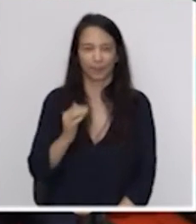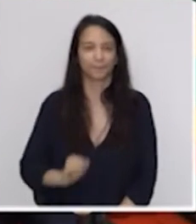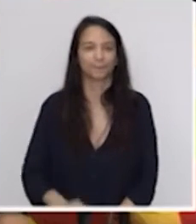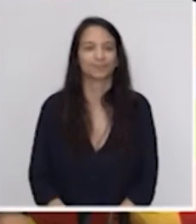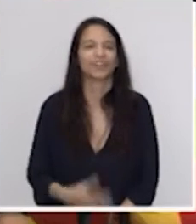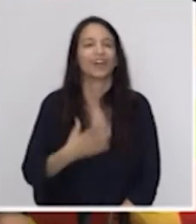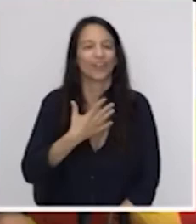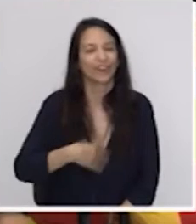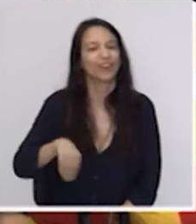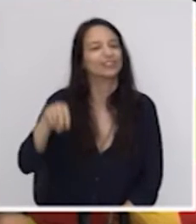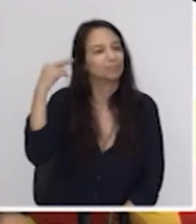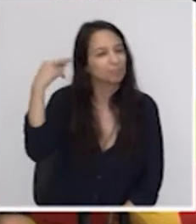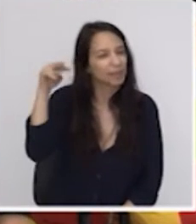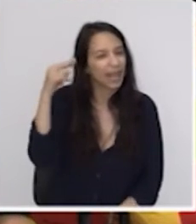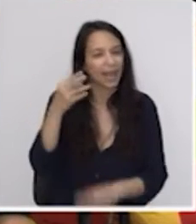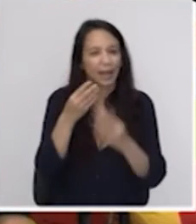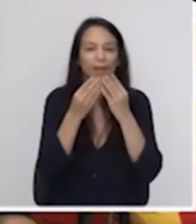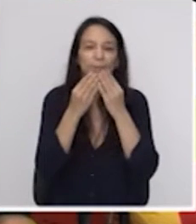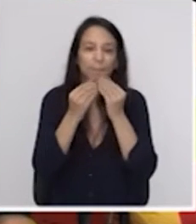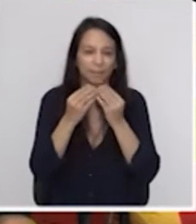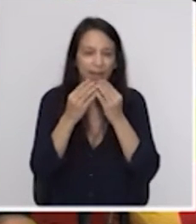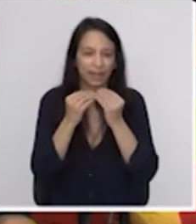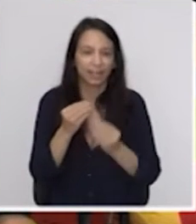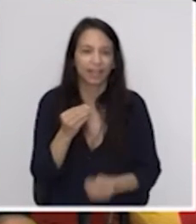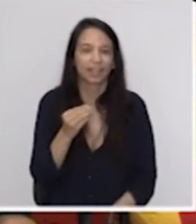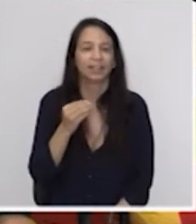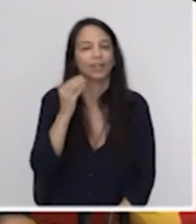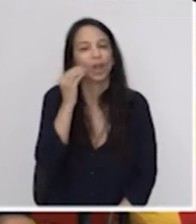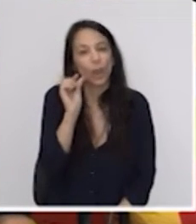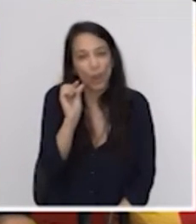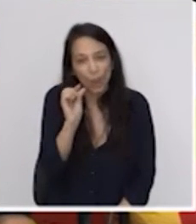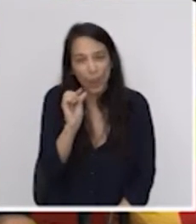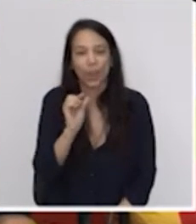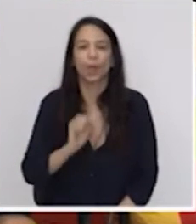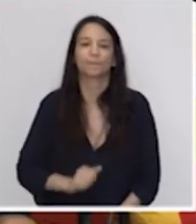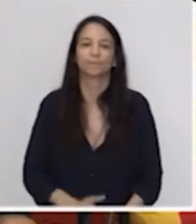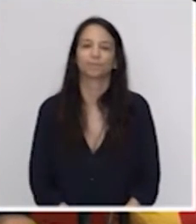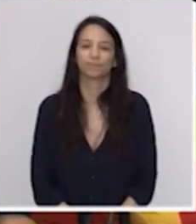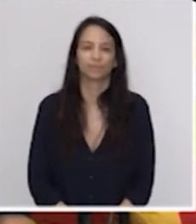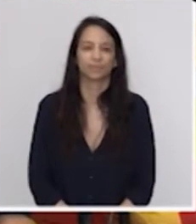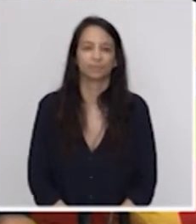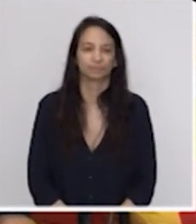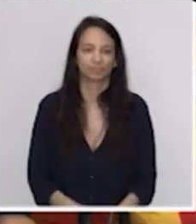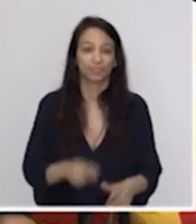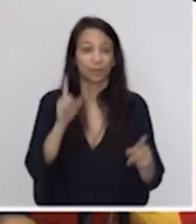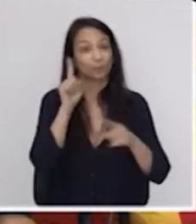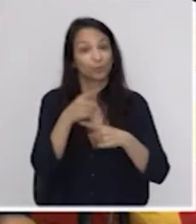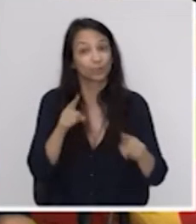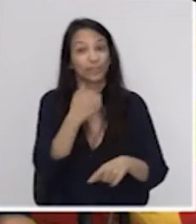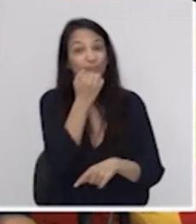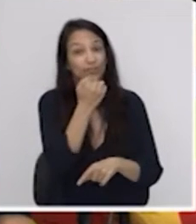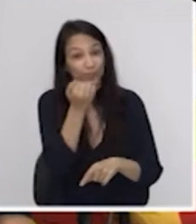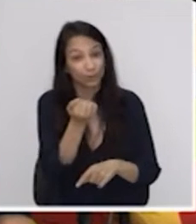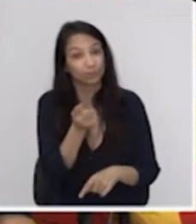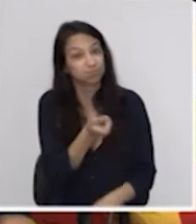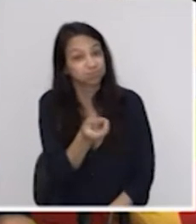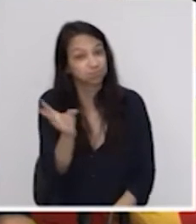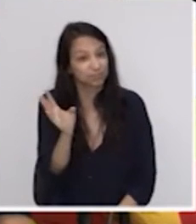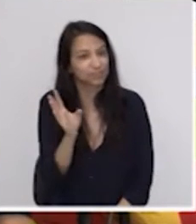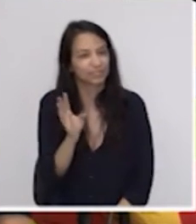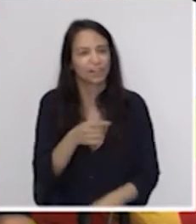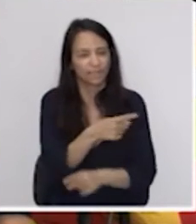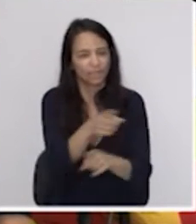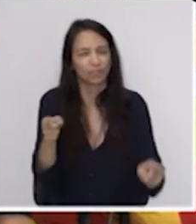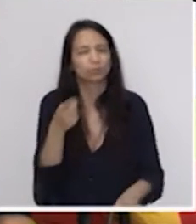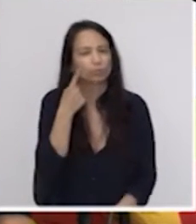pera, de manga e de nectarina também. E esta canção fala de tantas frutas que acho que os meninos vão conhecer até algumas que se